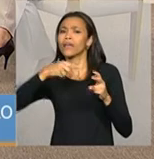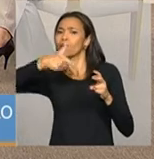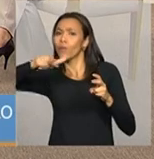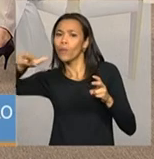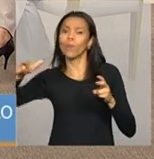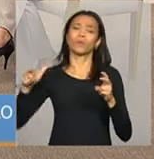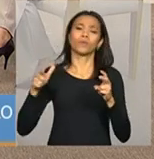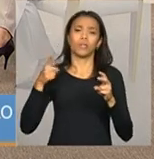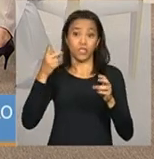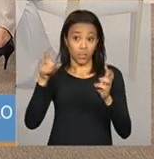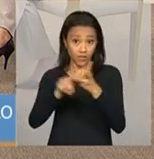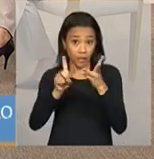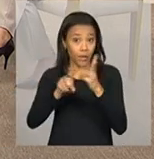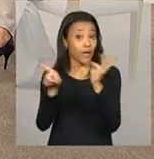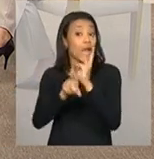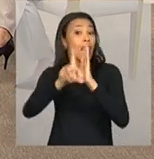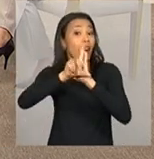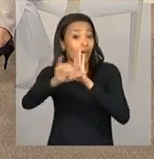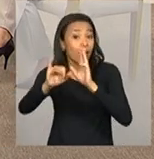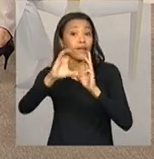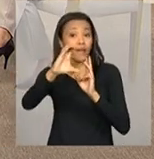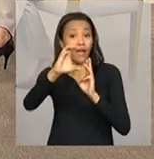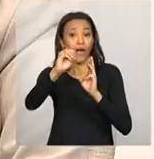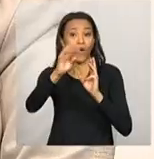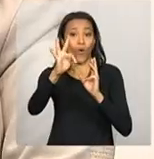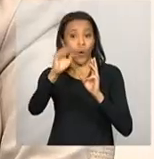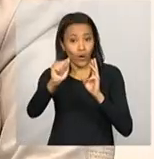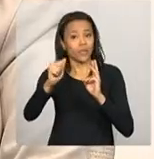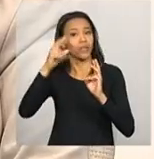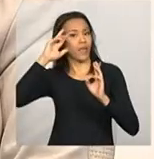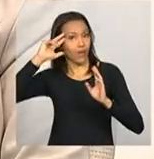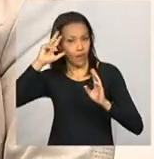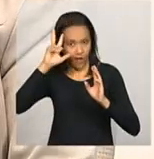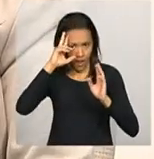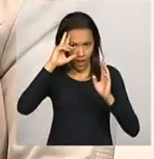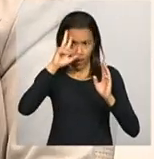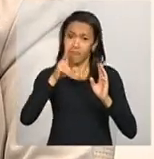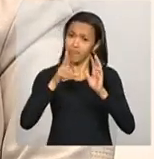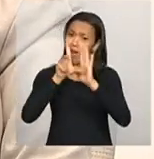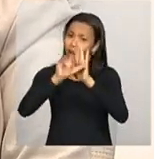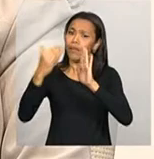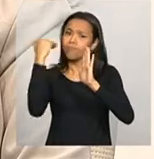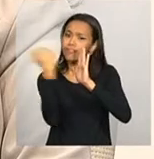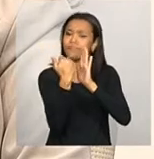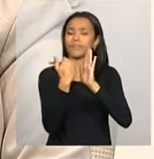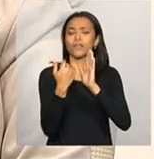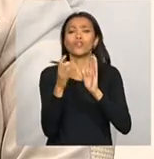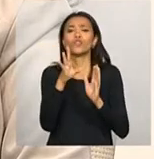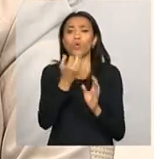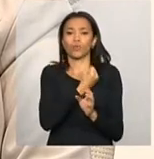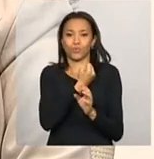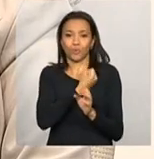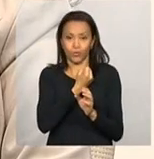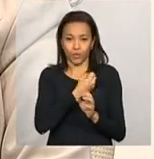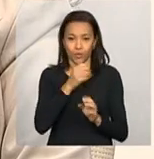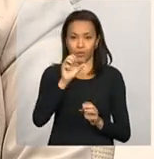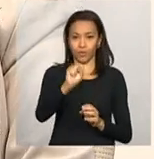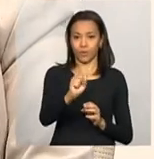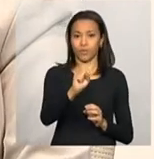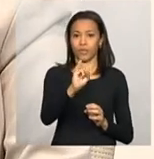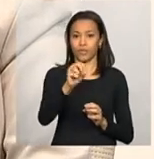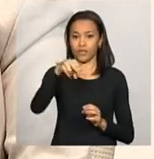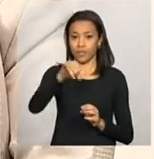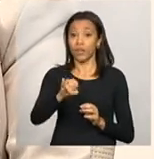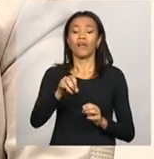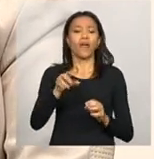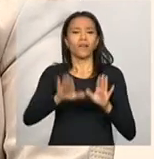às cotas que os empregadores têm que cumprir também pela Lei Nacional de Aprendizagem. Eu gostaria de deixar só uns números aqui do Cine, que